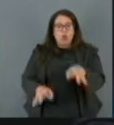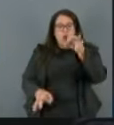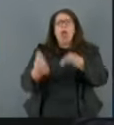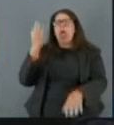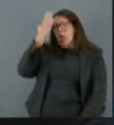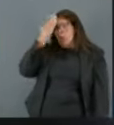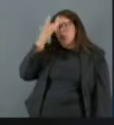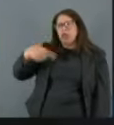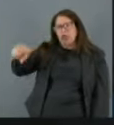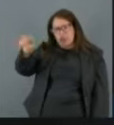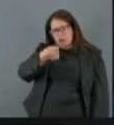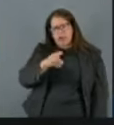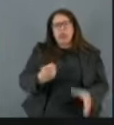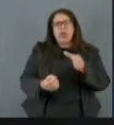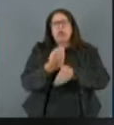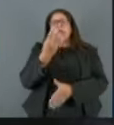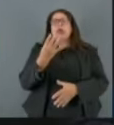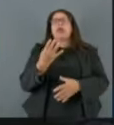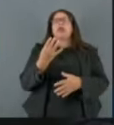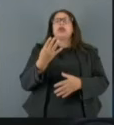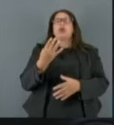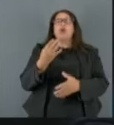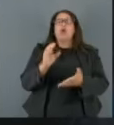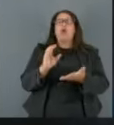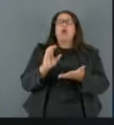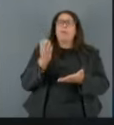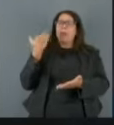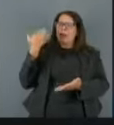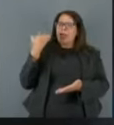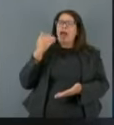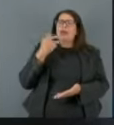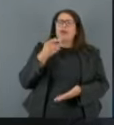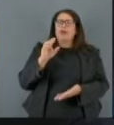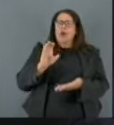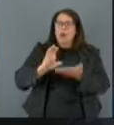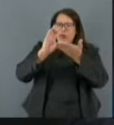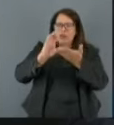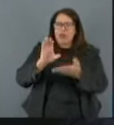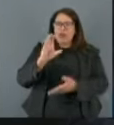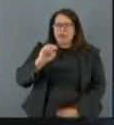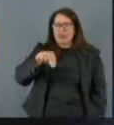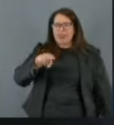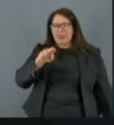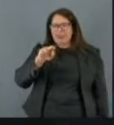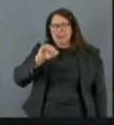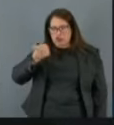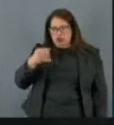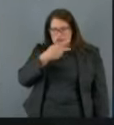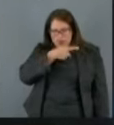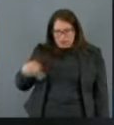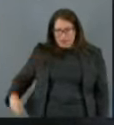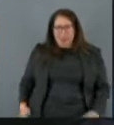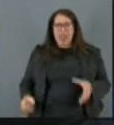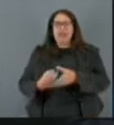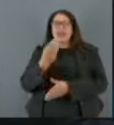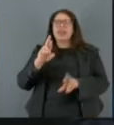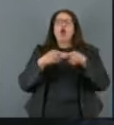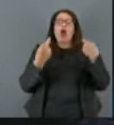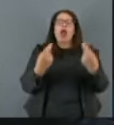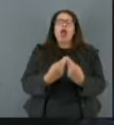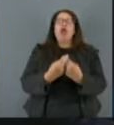as audiências de custódia enquanto presidente do CNJ. Nesse ponto vejo positivo, mas as estatísticas demonstram que há um